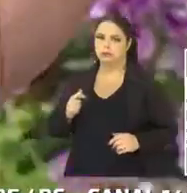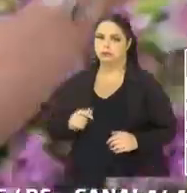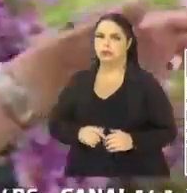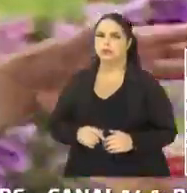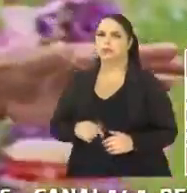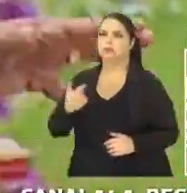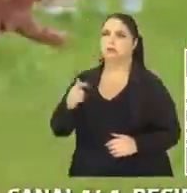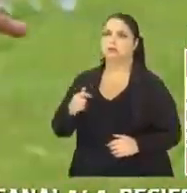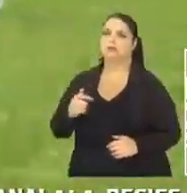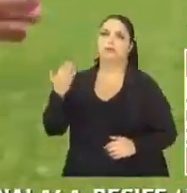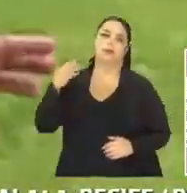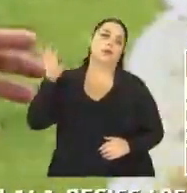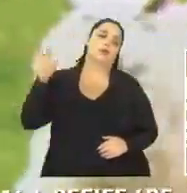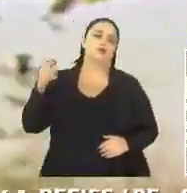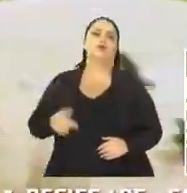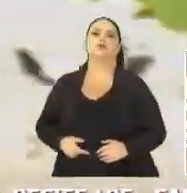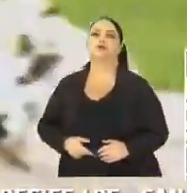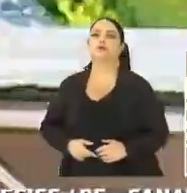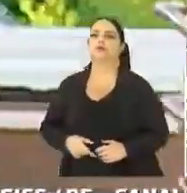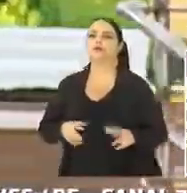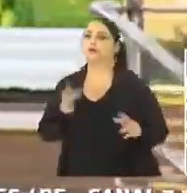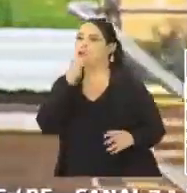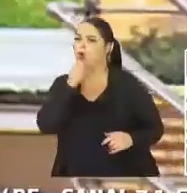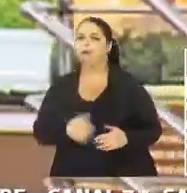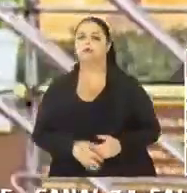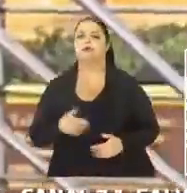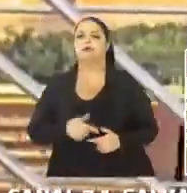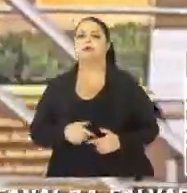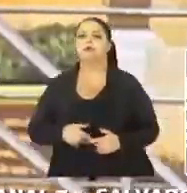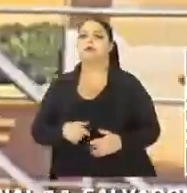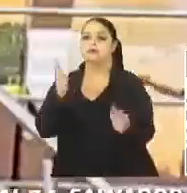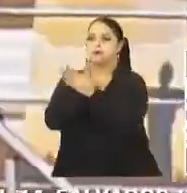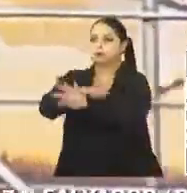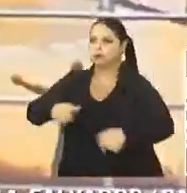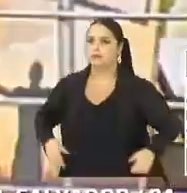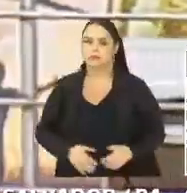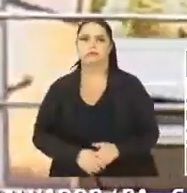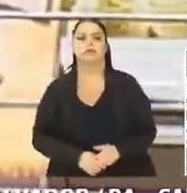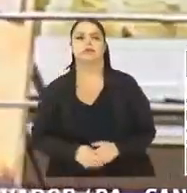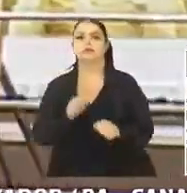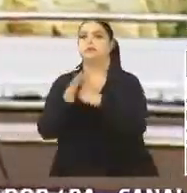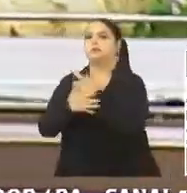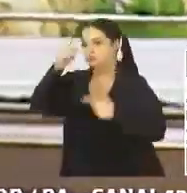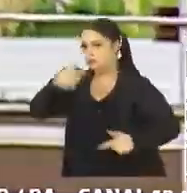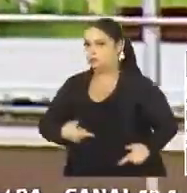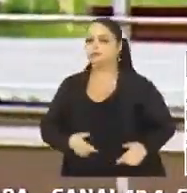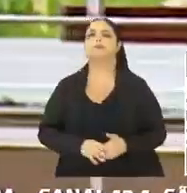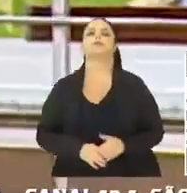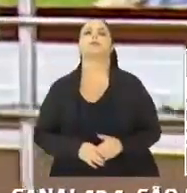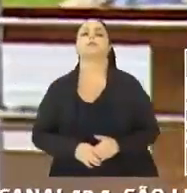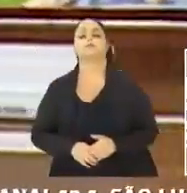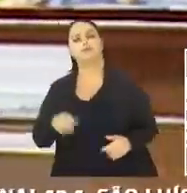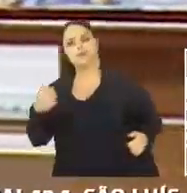Que eu não vou ter que ficar assim, né? Mas parece que eu não demorei muito tempo, não, né? Só parei depois que era o ódio da pandemia. Ele